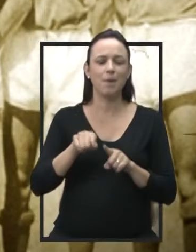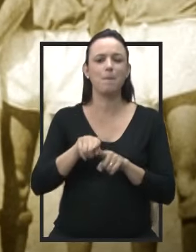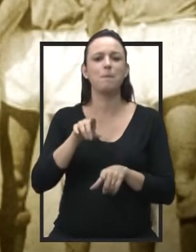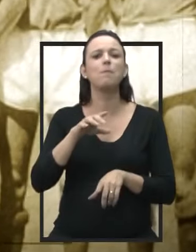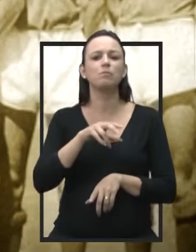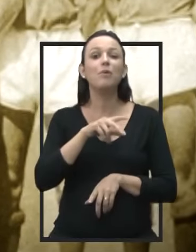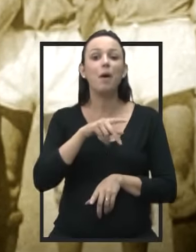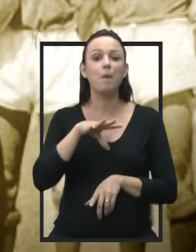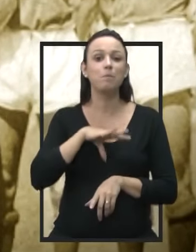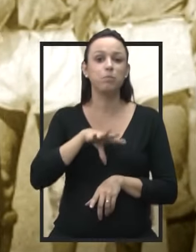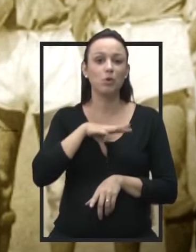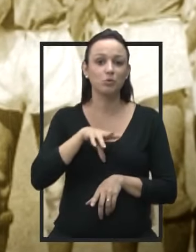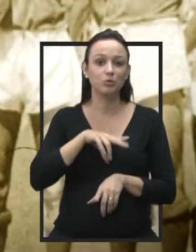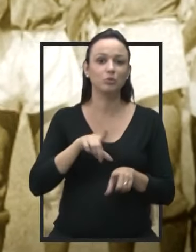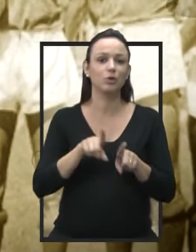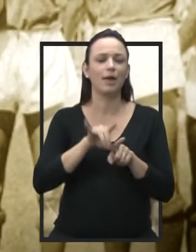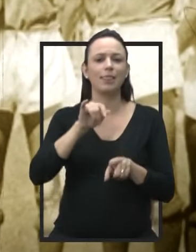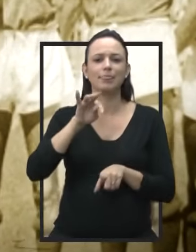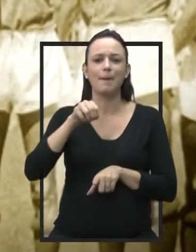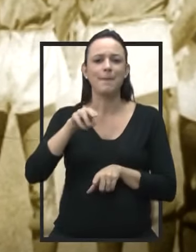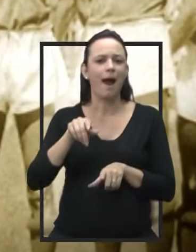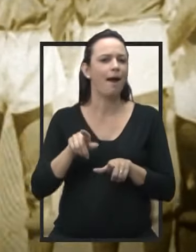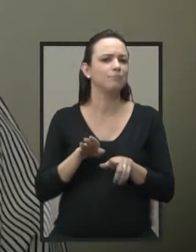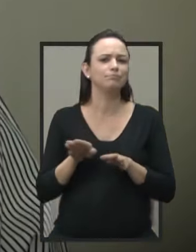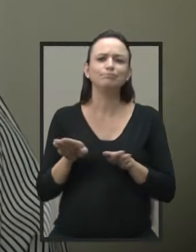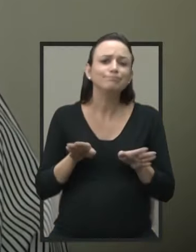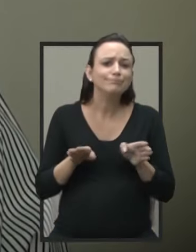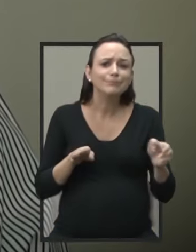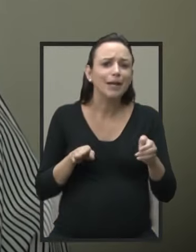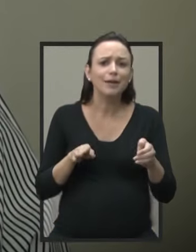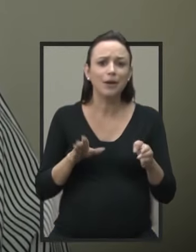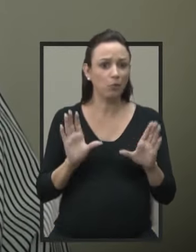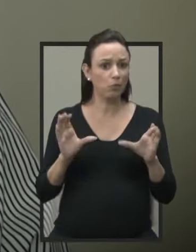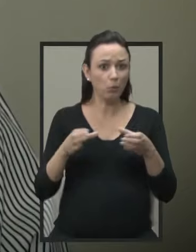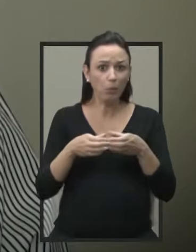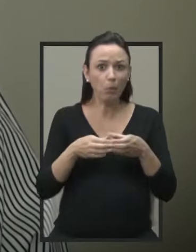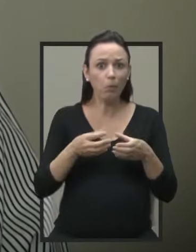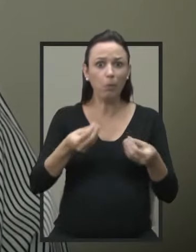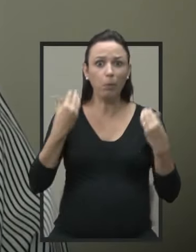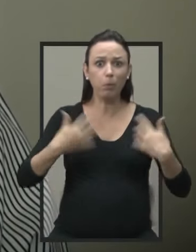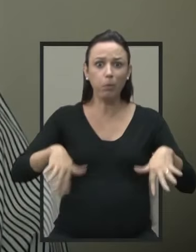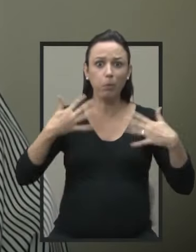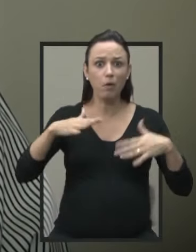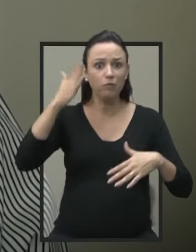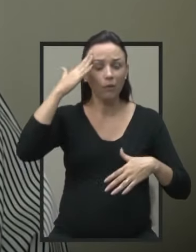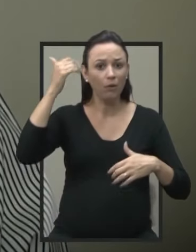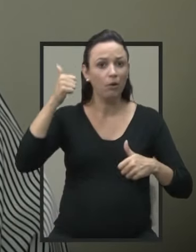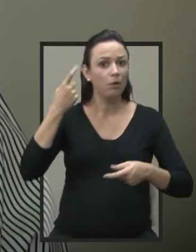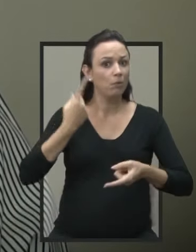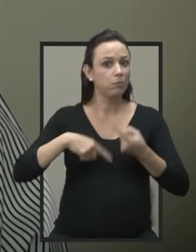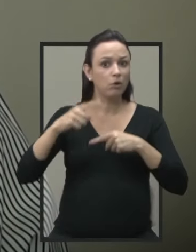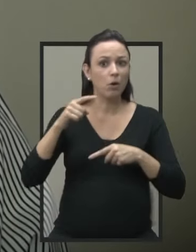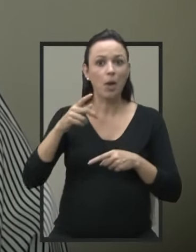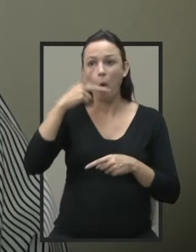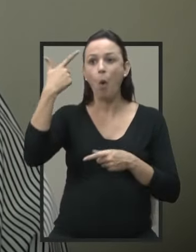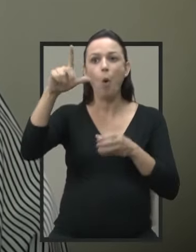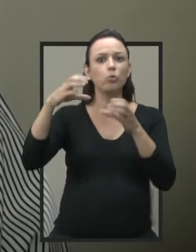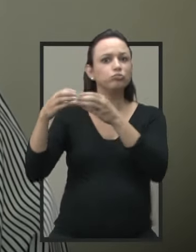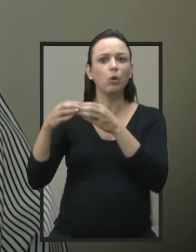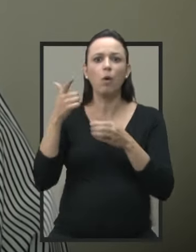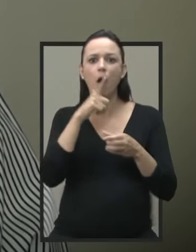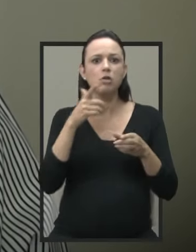da Portuguesa de Desportos, e Itamar na ponta esquerda. Um timão. Os times de São Paulo vinham aqui em Jaú, passavam